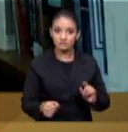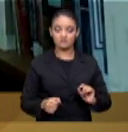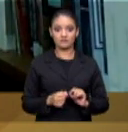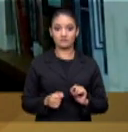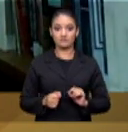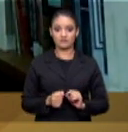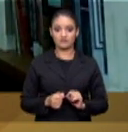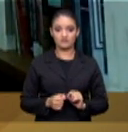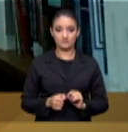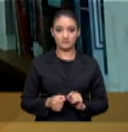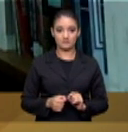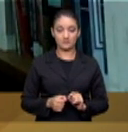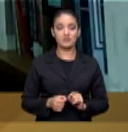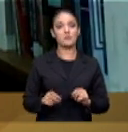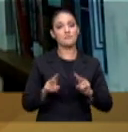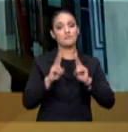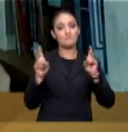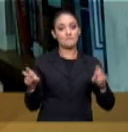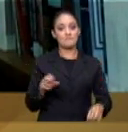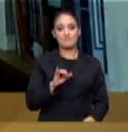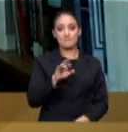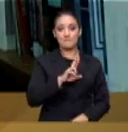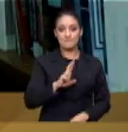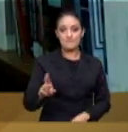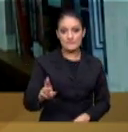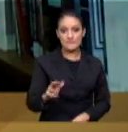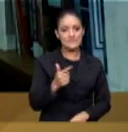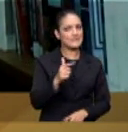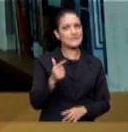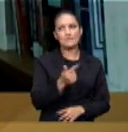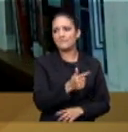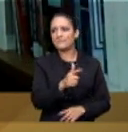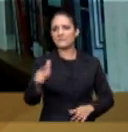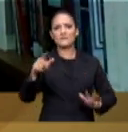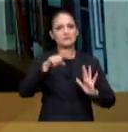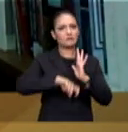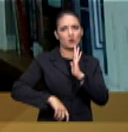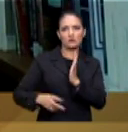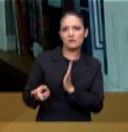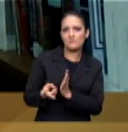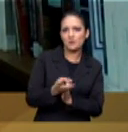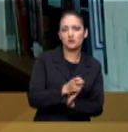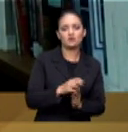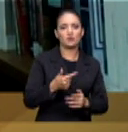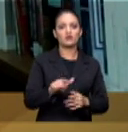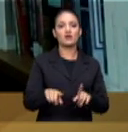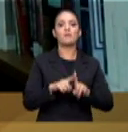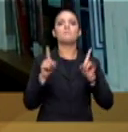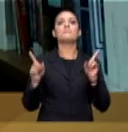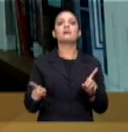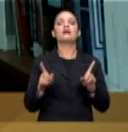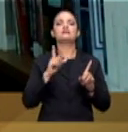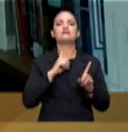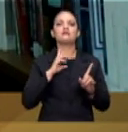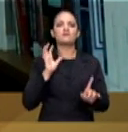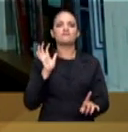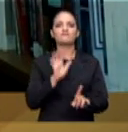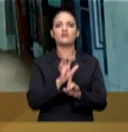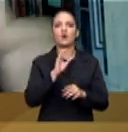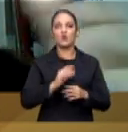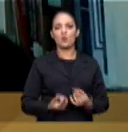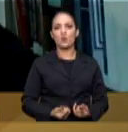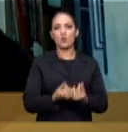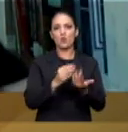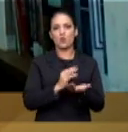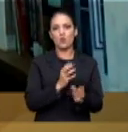singelamente em relação ao imposto de renda, ainda que não tenha estendido para outros impostos que repercutem nos orçamentos. Né? Para os senhores